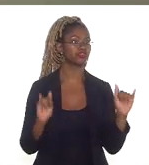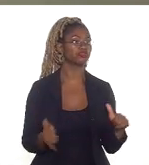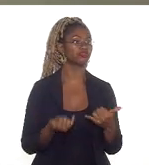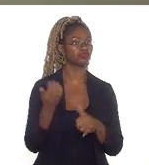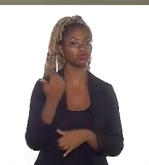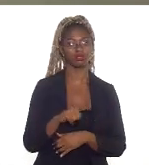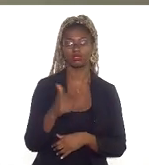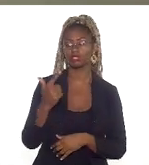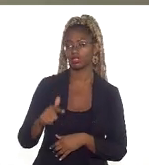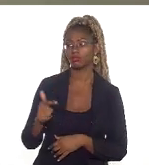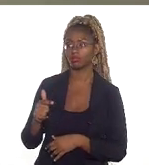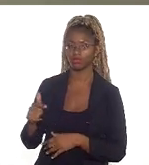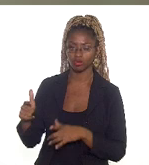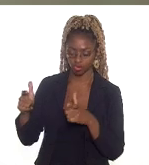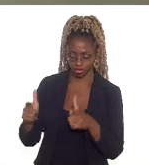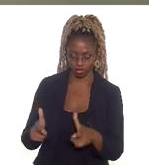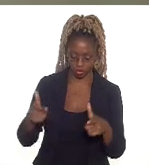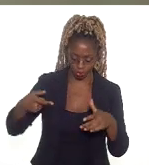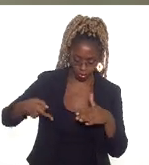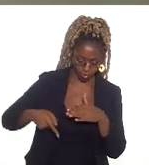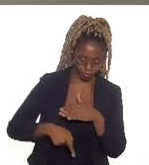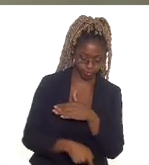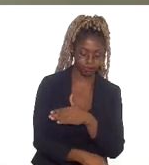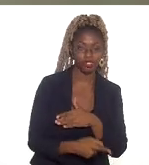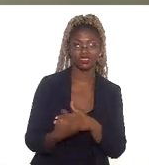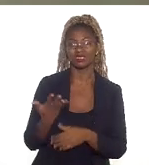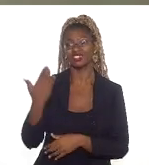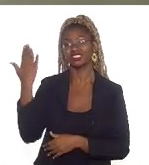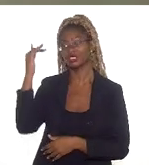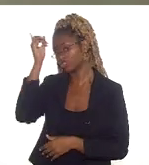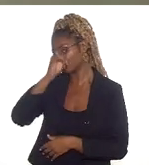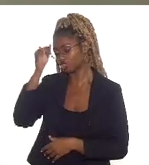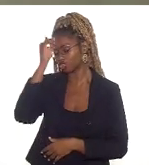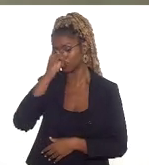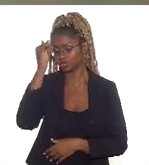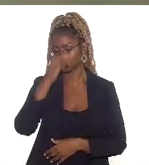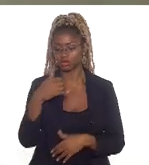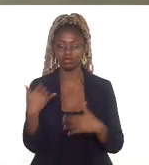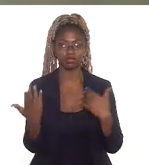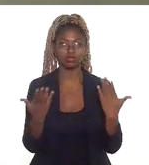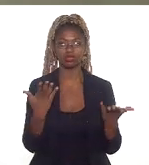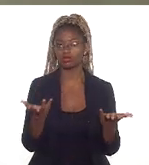mais antigos, se há esse monitoramento e quantas pessoas o senhor dispõe?